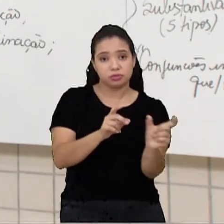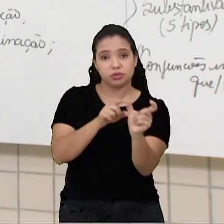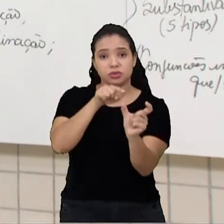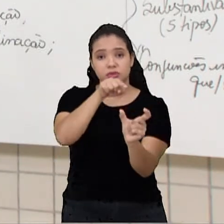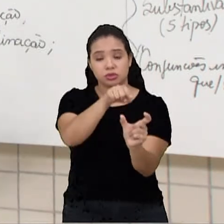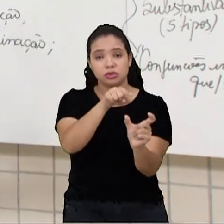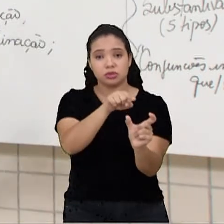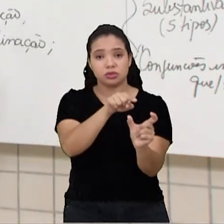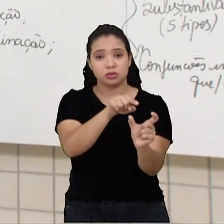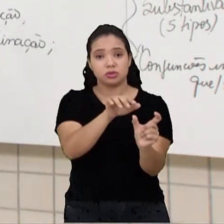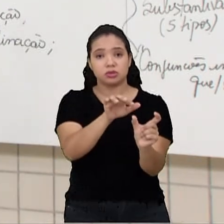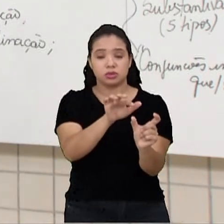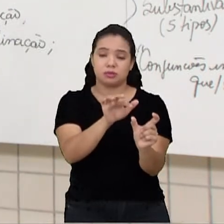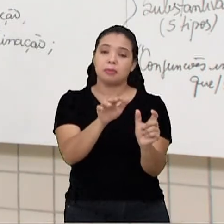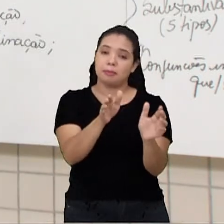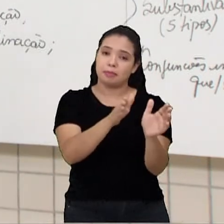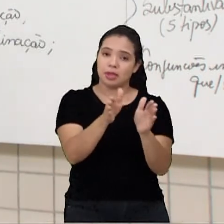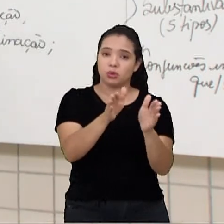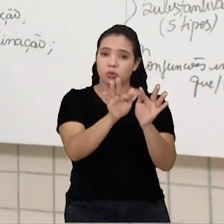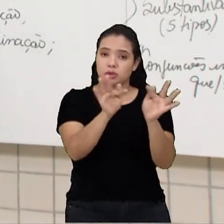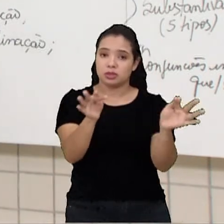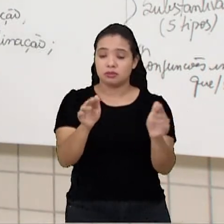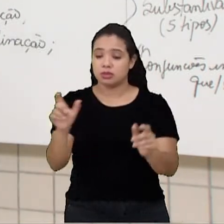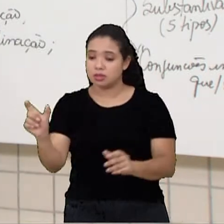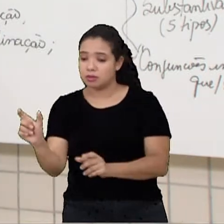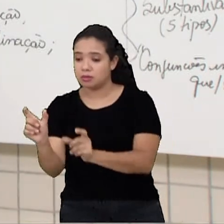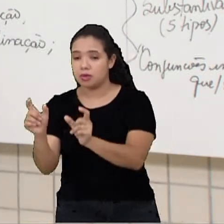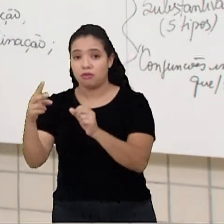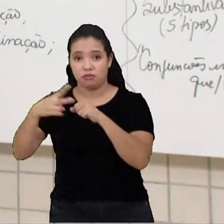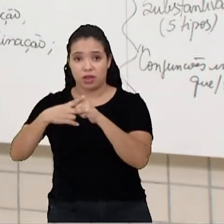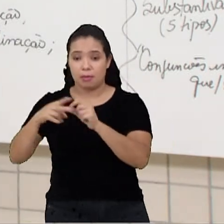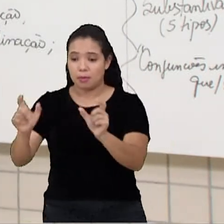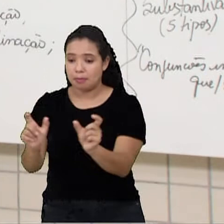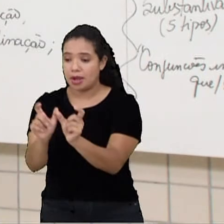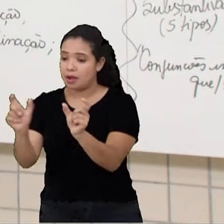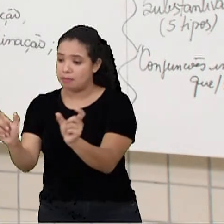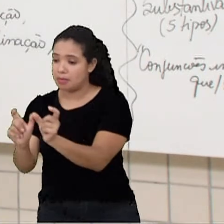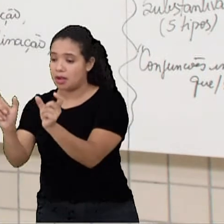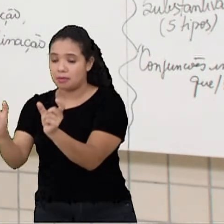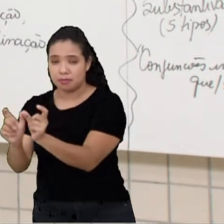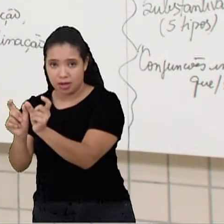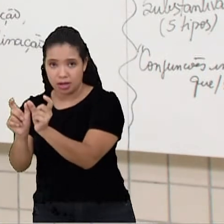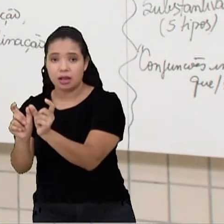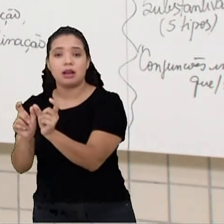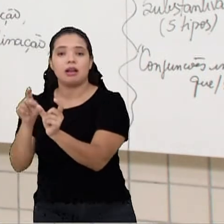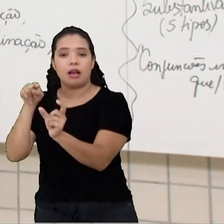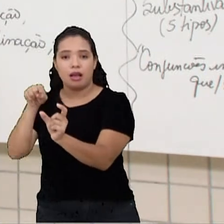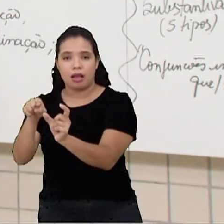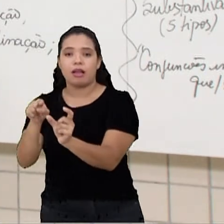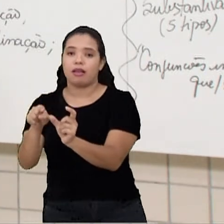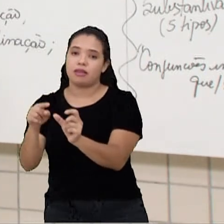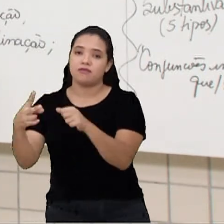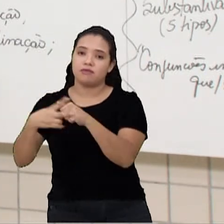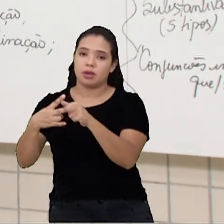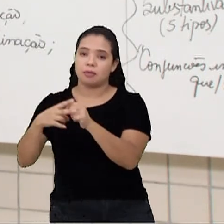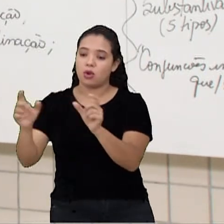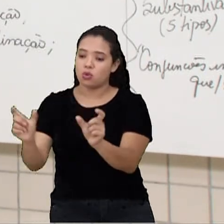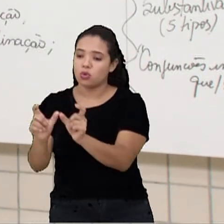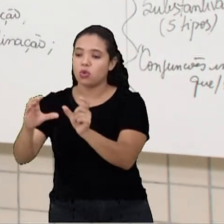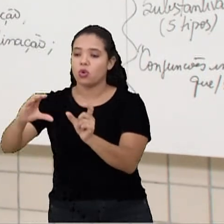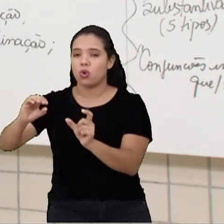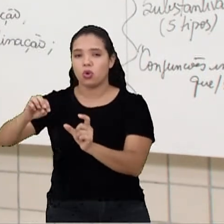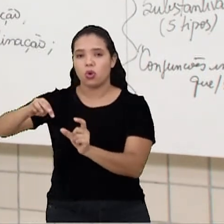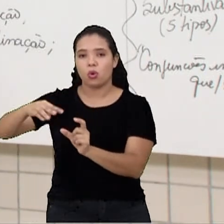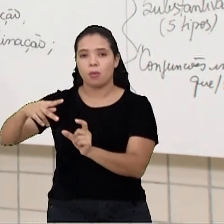oração absoluta, é um período simples. Se apresentar dois ou mais verbos, duas ou mais locuções verbais, eu vou ter um